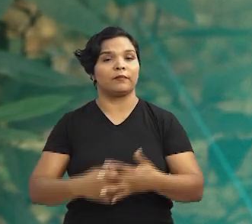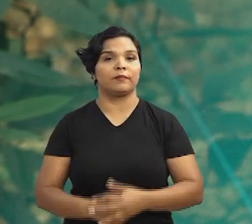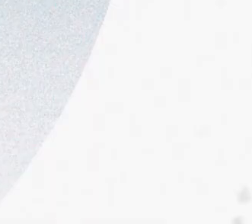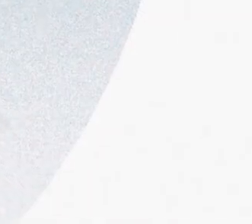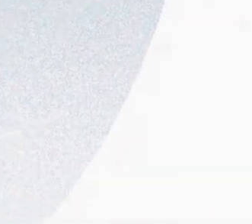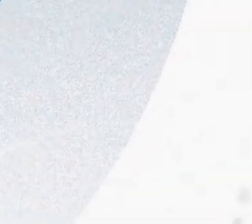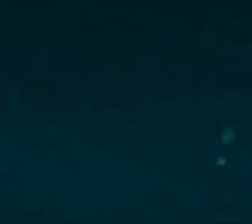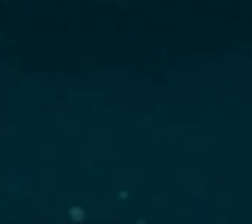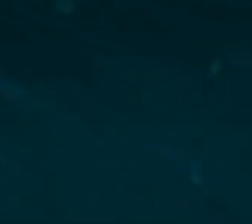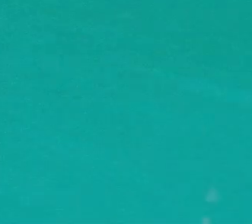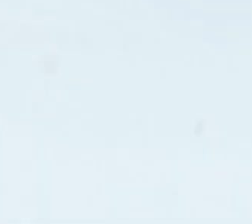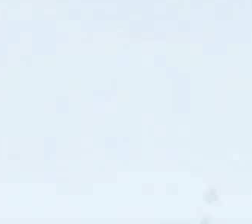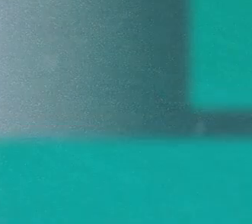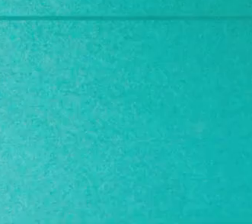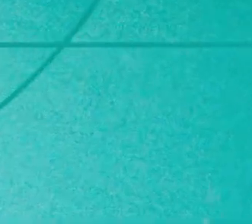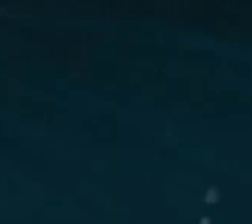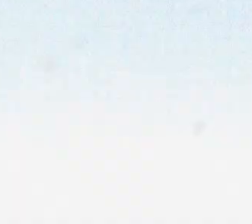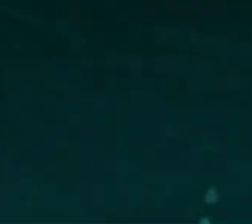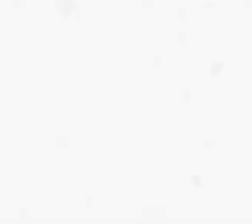já.